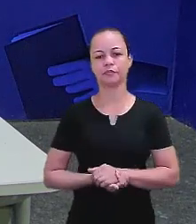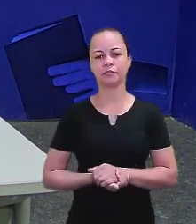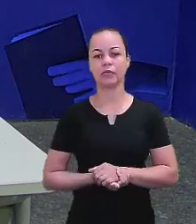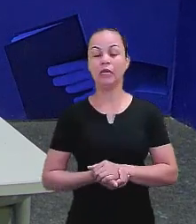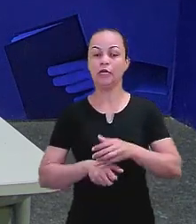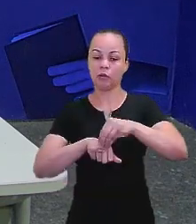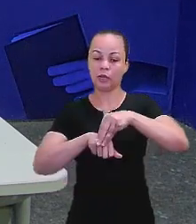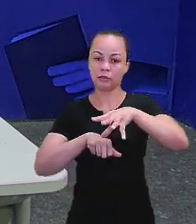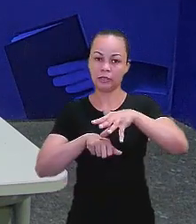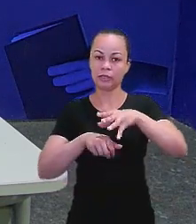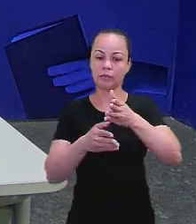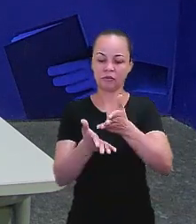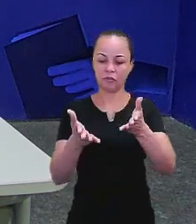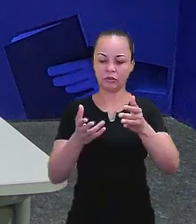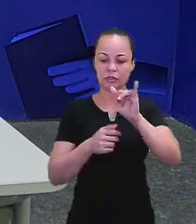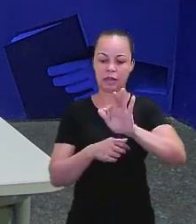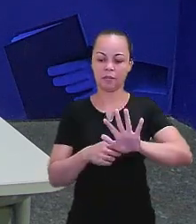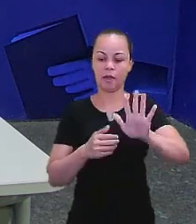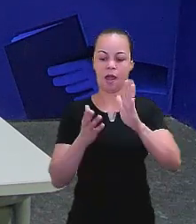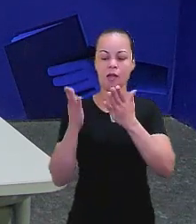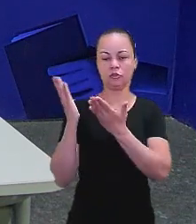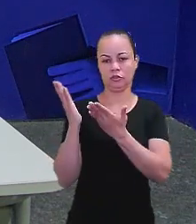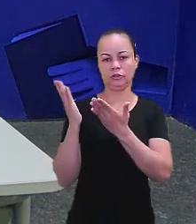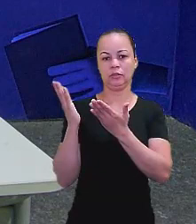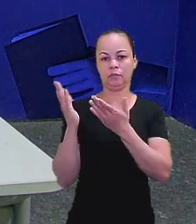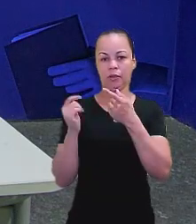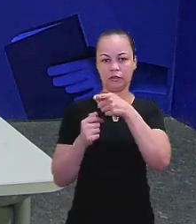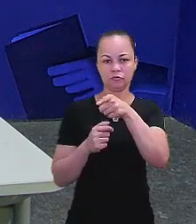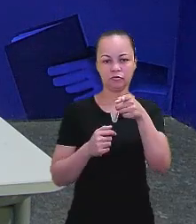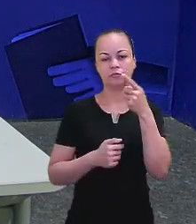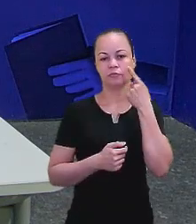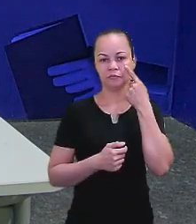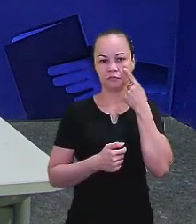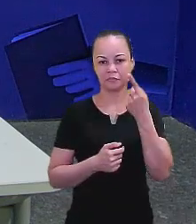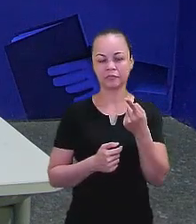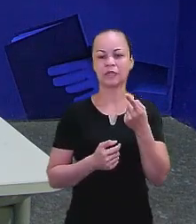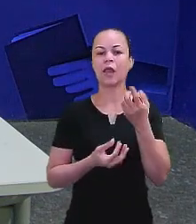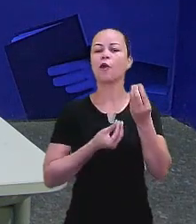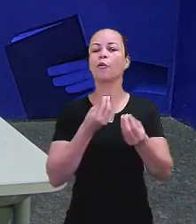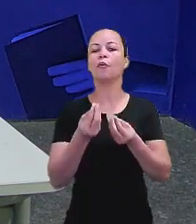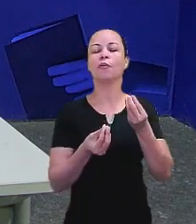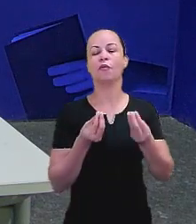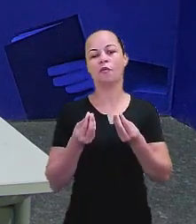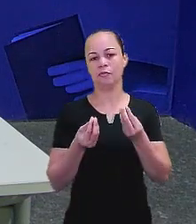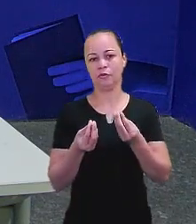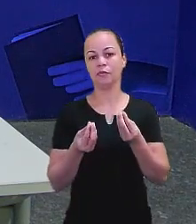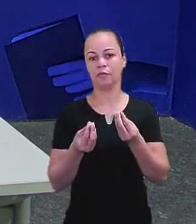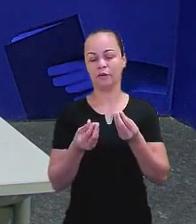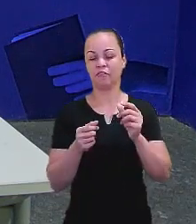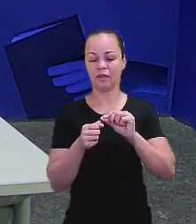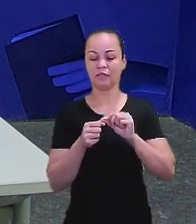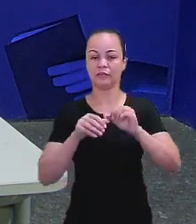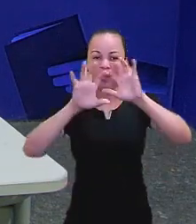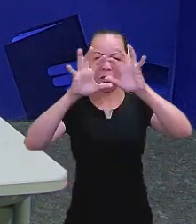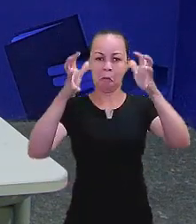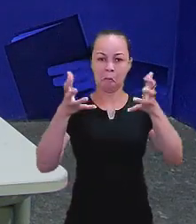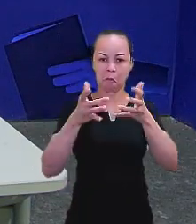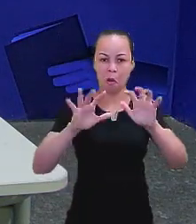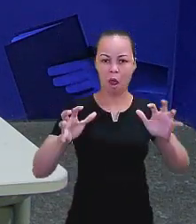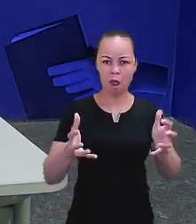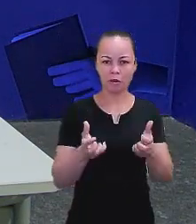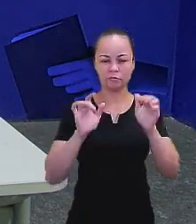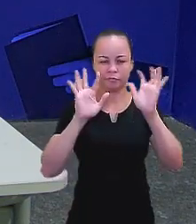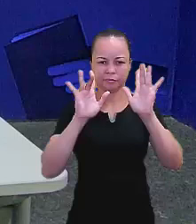algumas dicas aqui, ó, tá na imagem. Dicas para vocês verem como que é para fazer boneco de neve. A gente pode